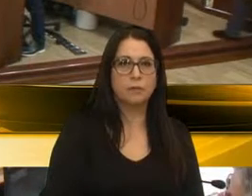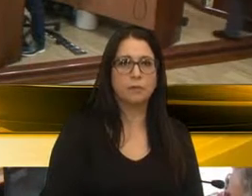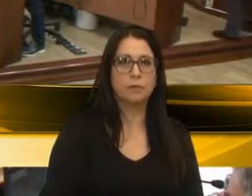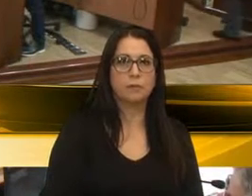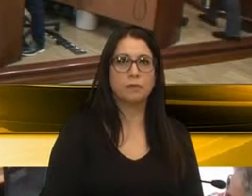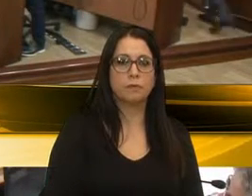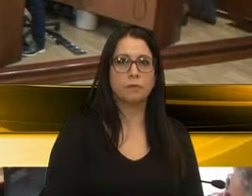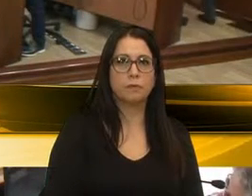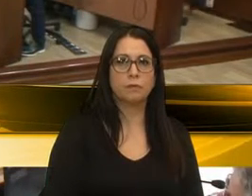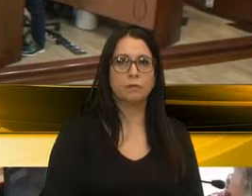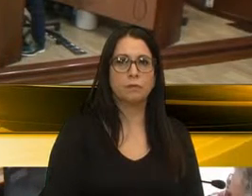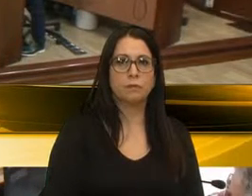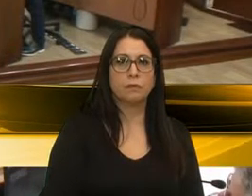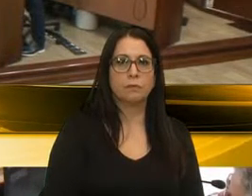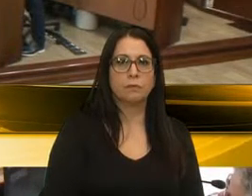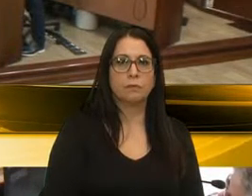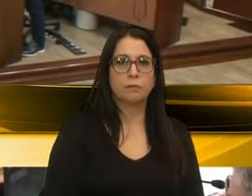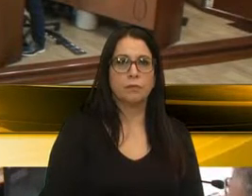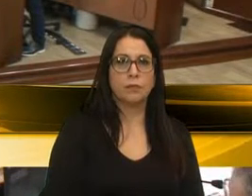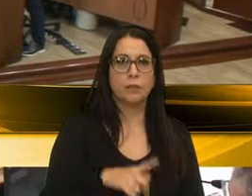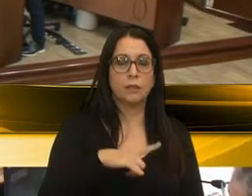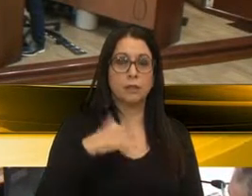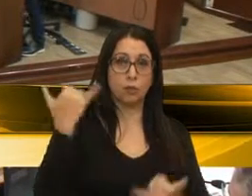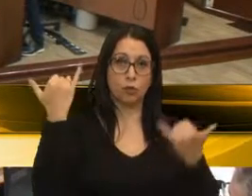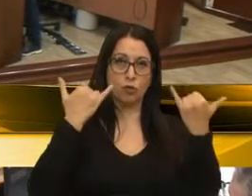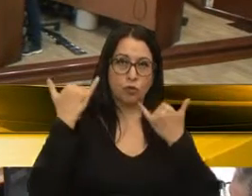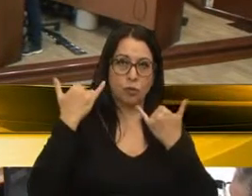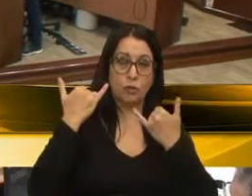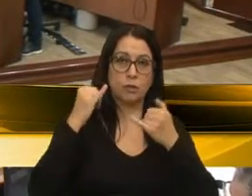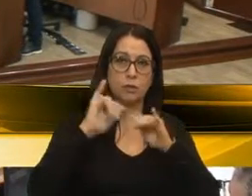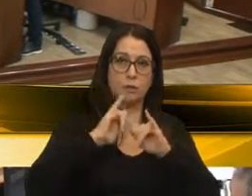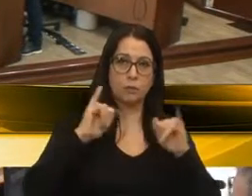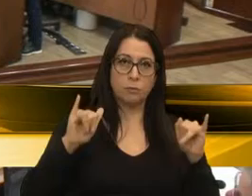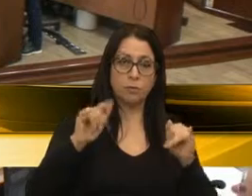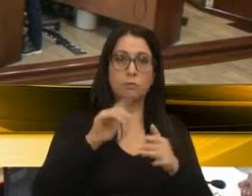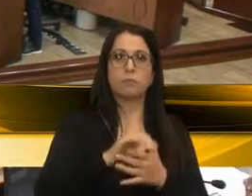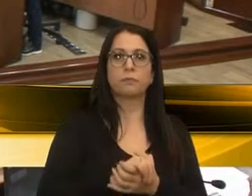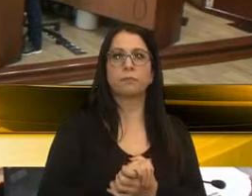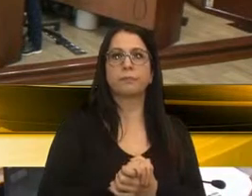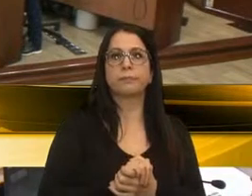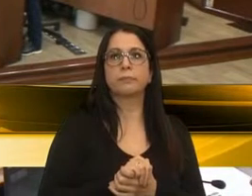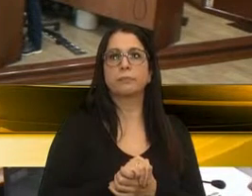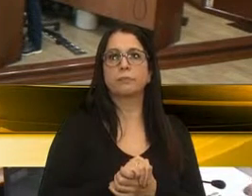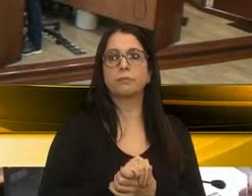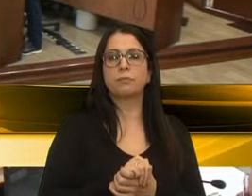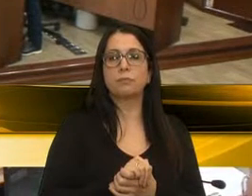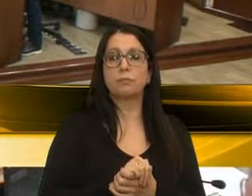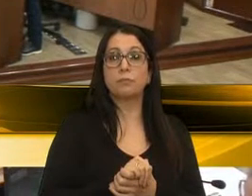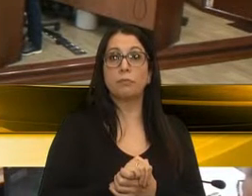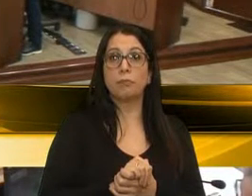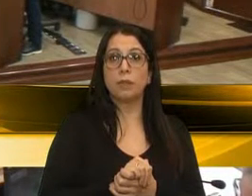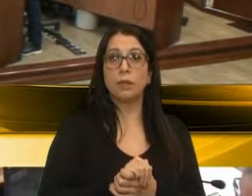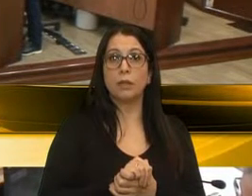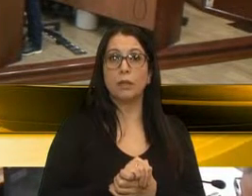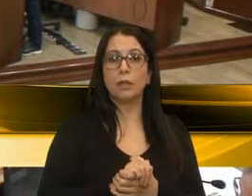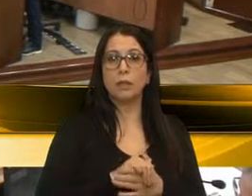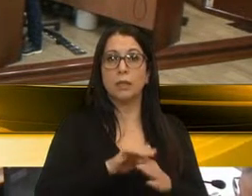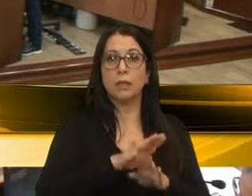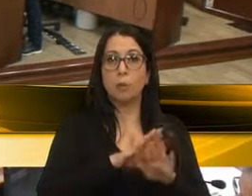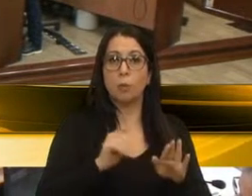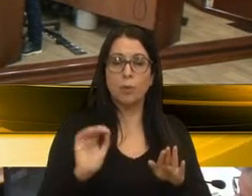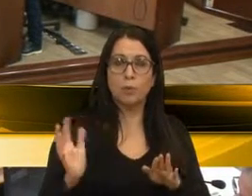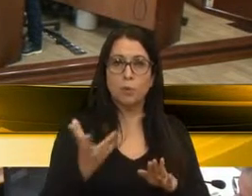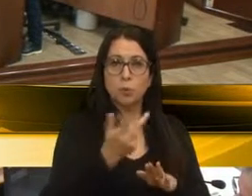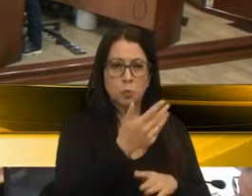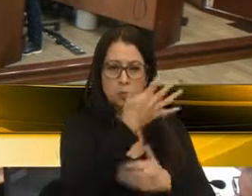gente tem notícias, tem informações aí que a derrubada foi total, praticamente, ali